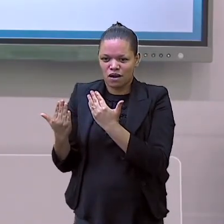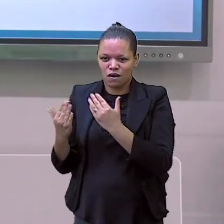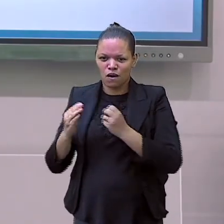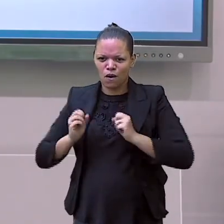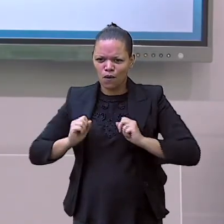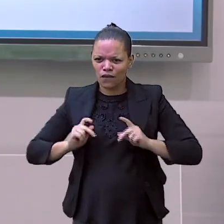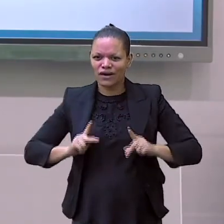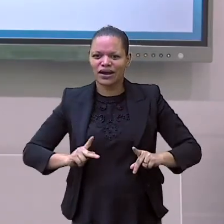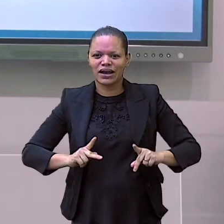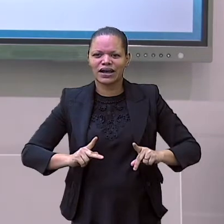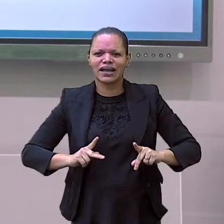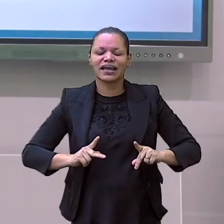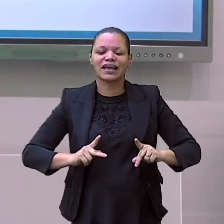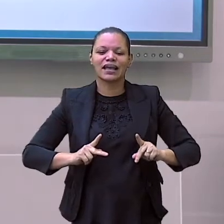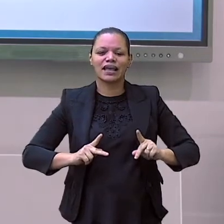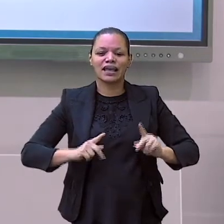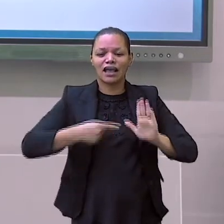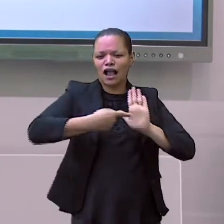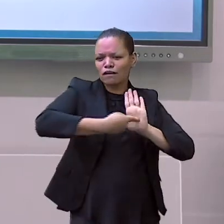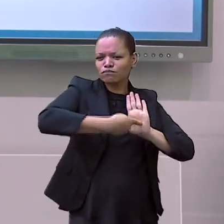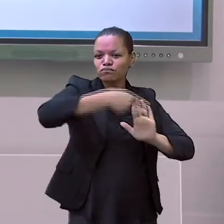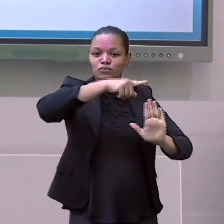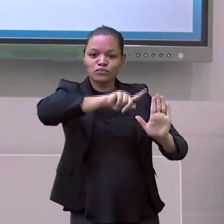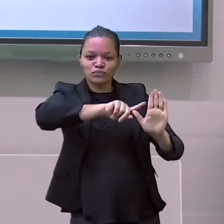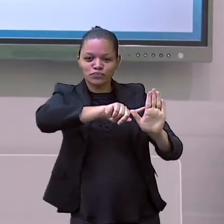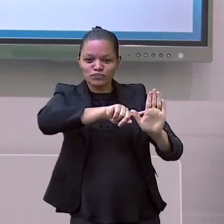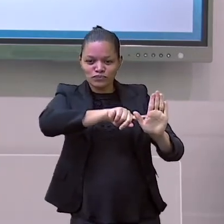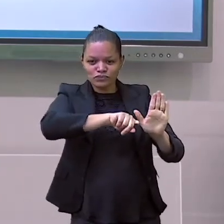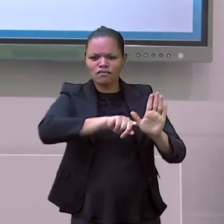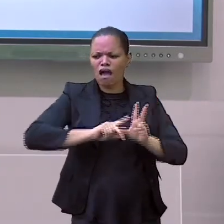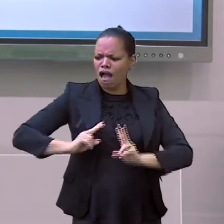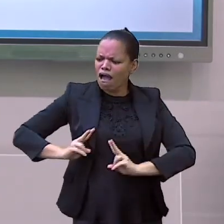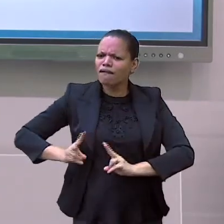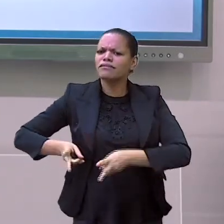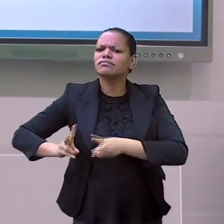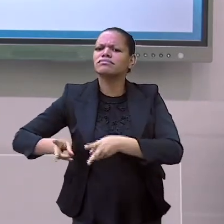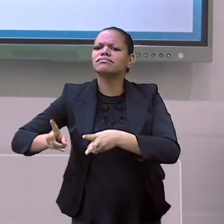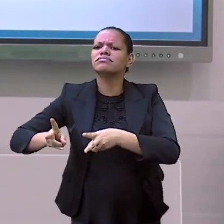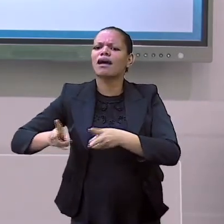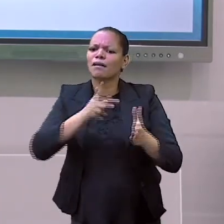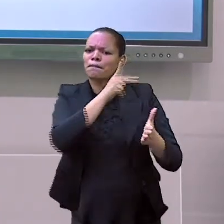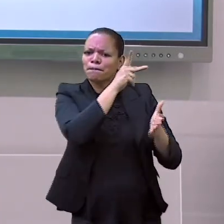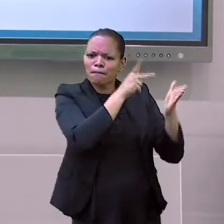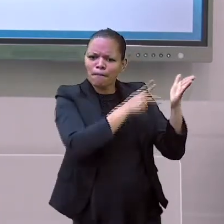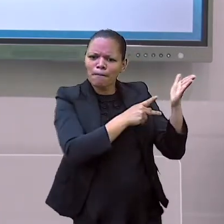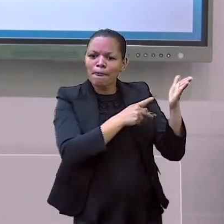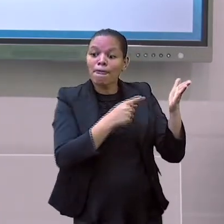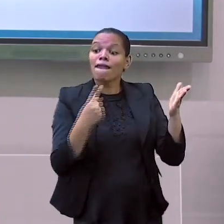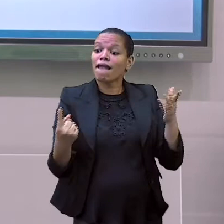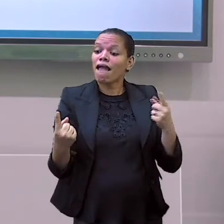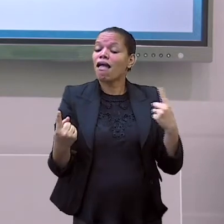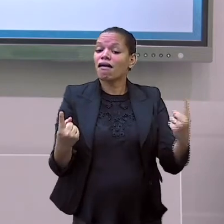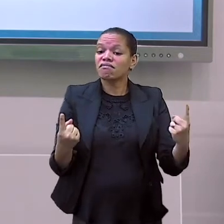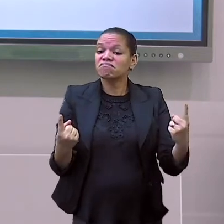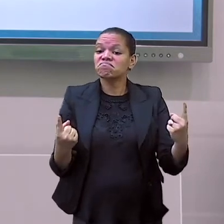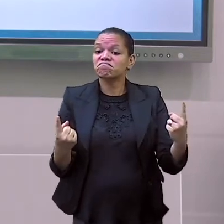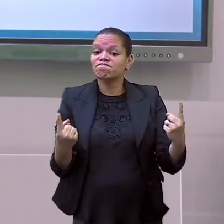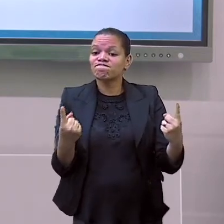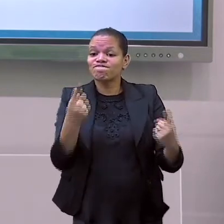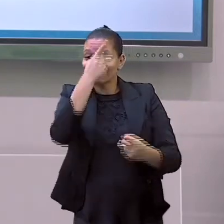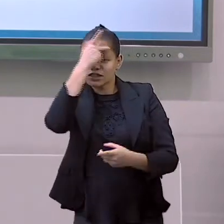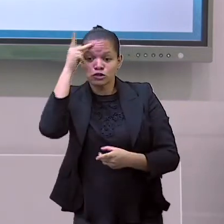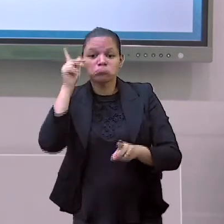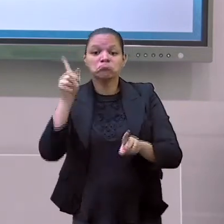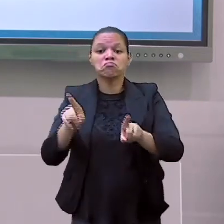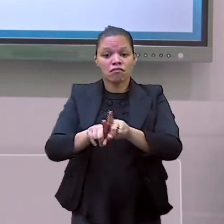de linguagem, ela é constante no poema e cada pessoa pode entender do